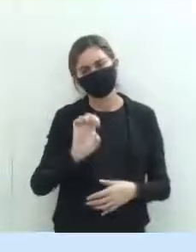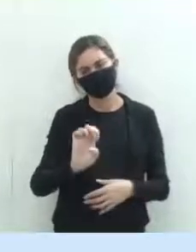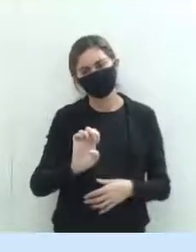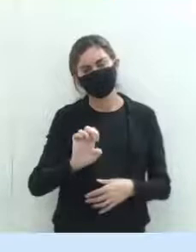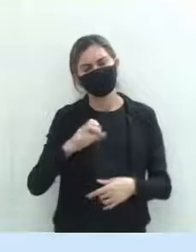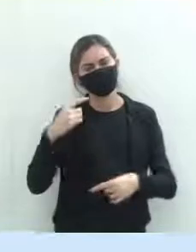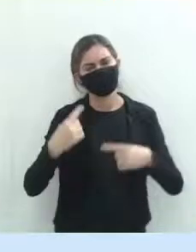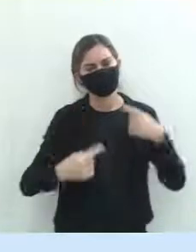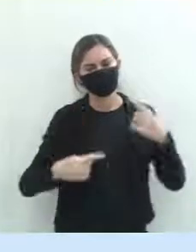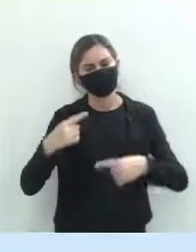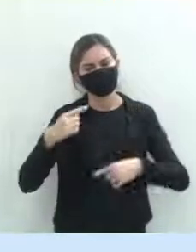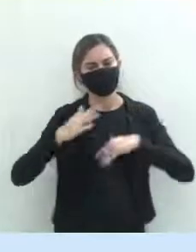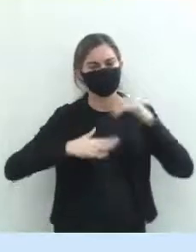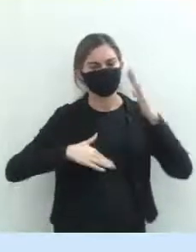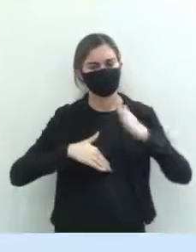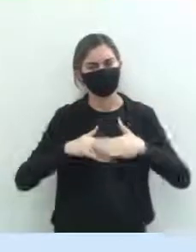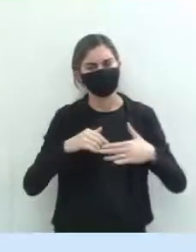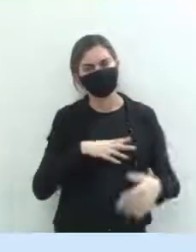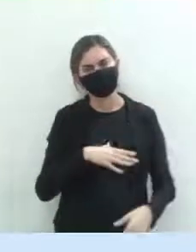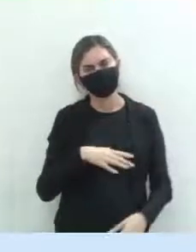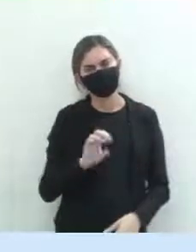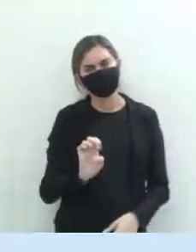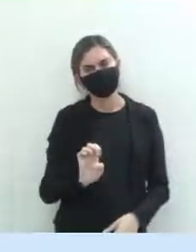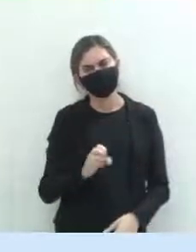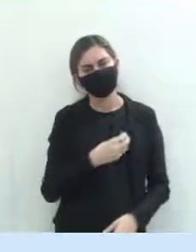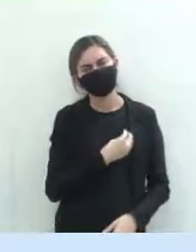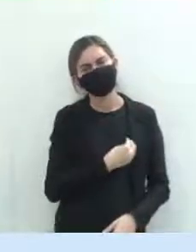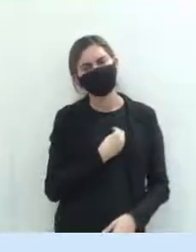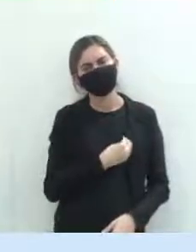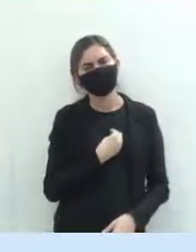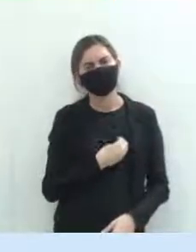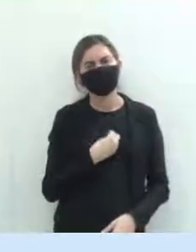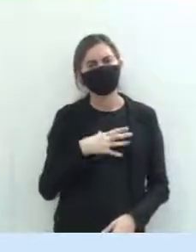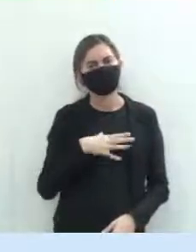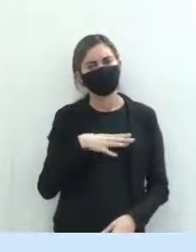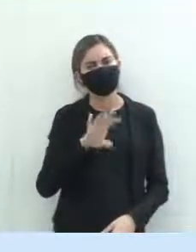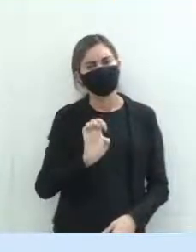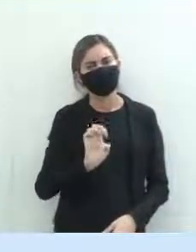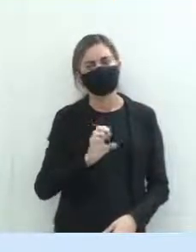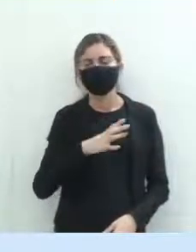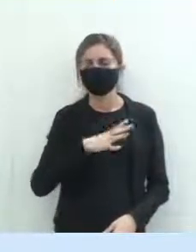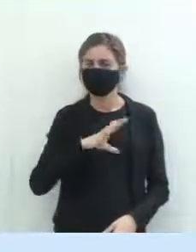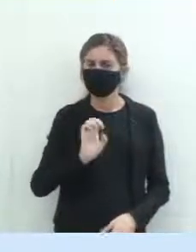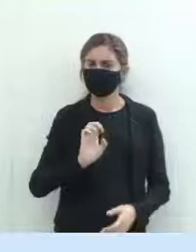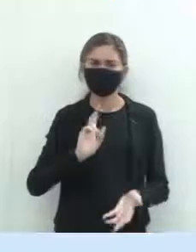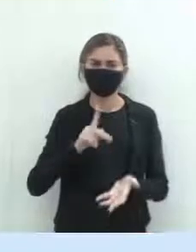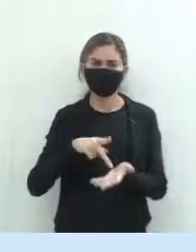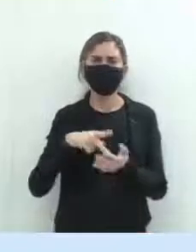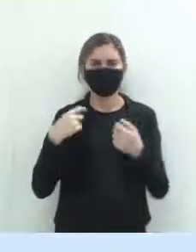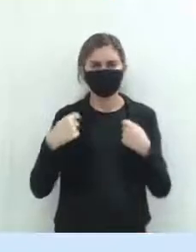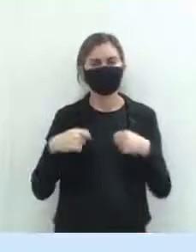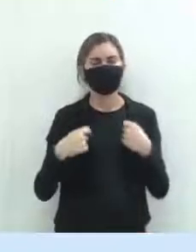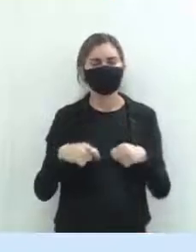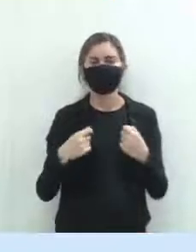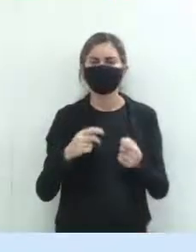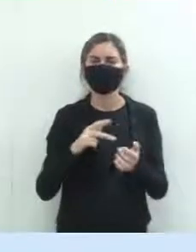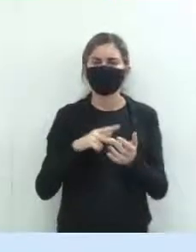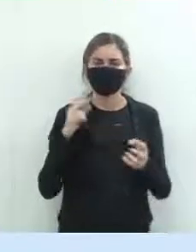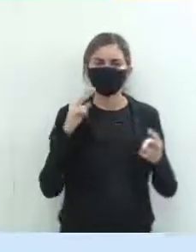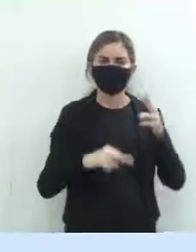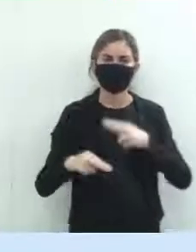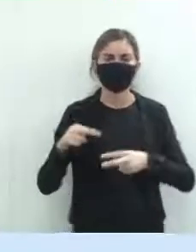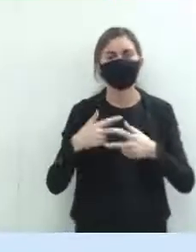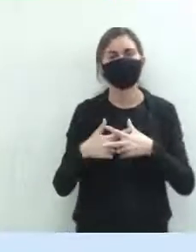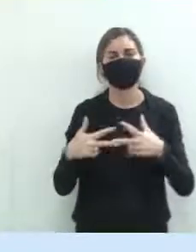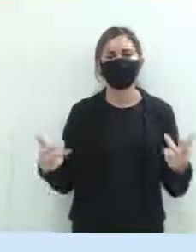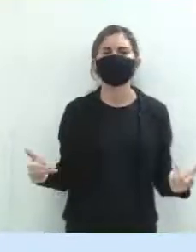a política é a prática dessa ética, é o viver dessa forma ética. E ética realmente tem que ver com uma